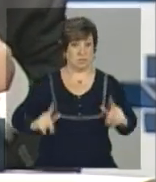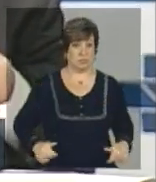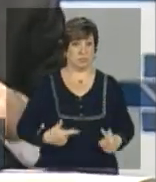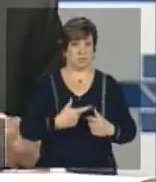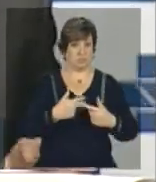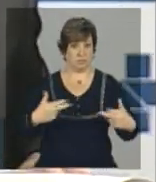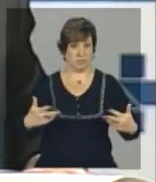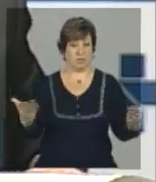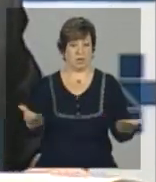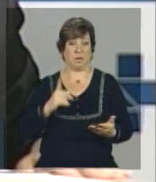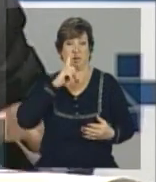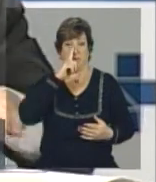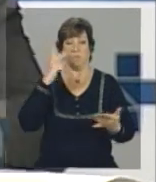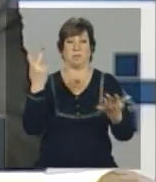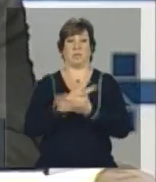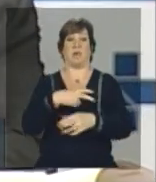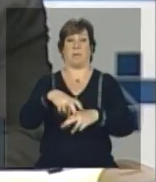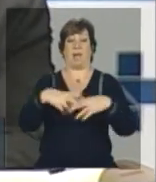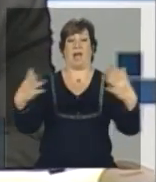nesse período de maior transmissão